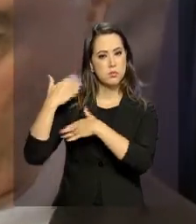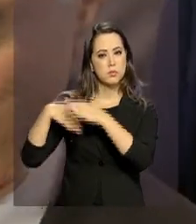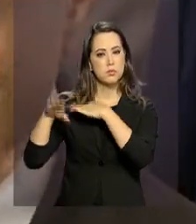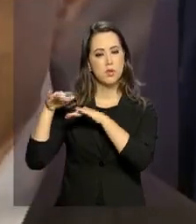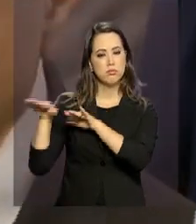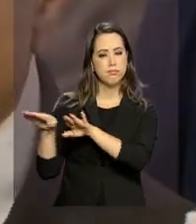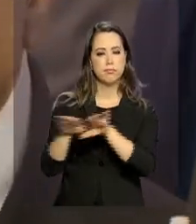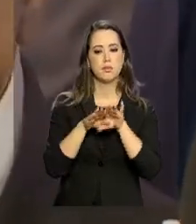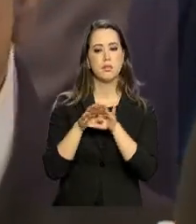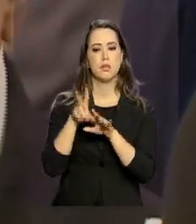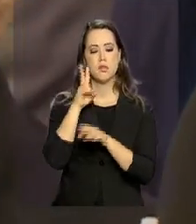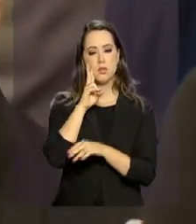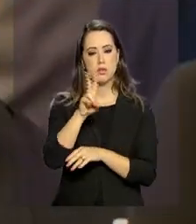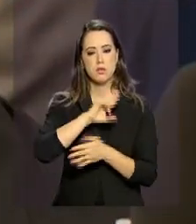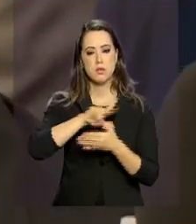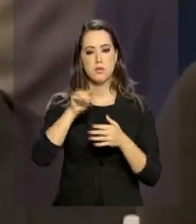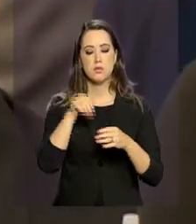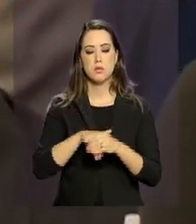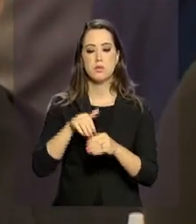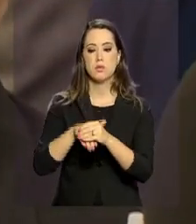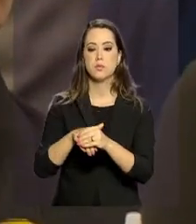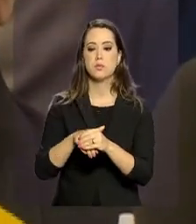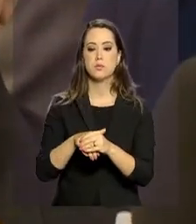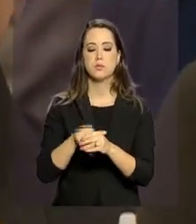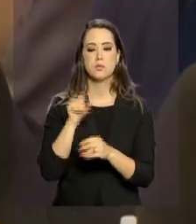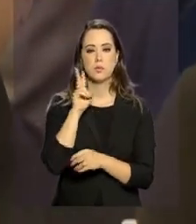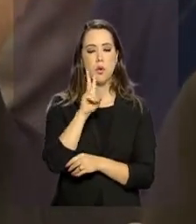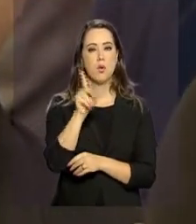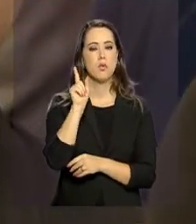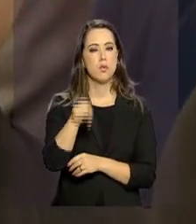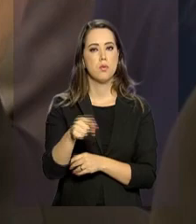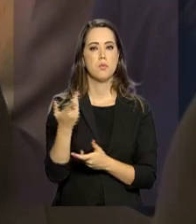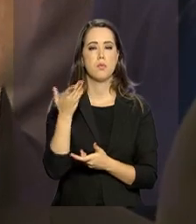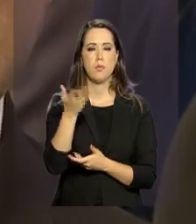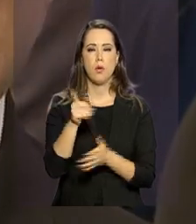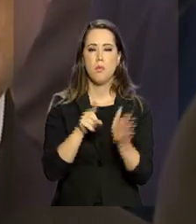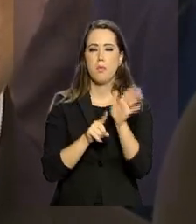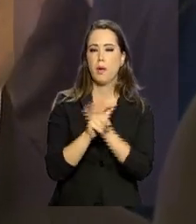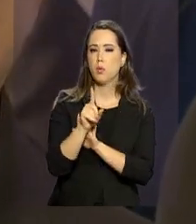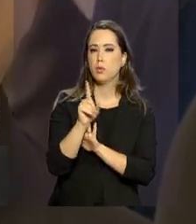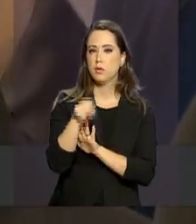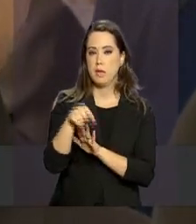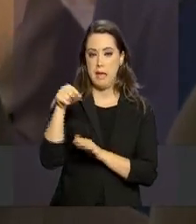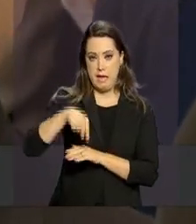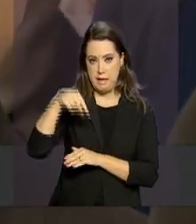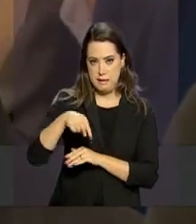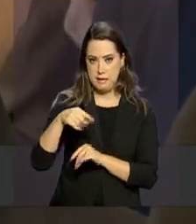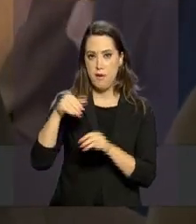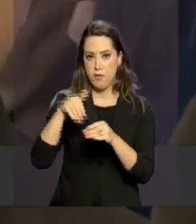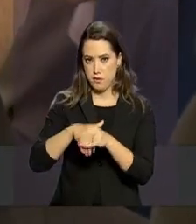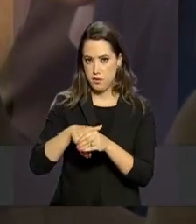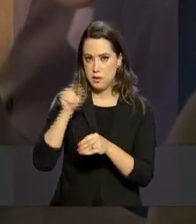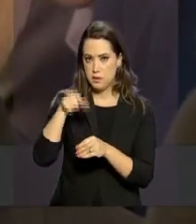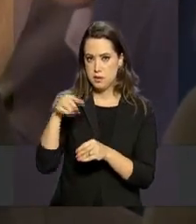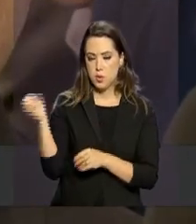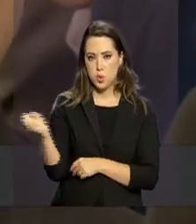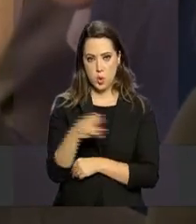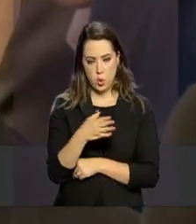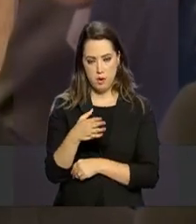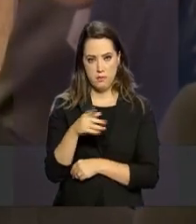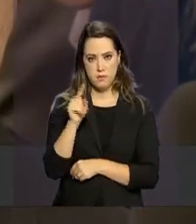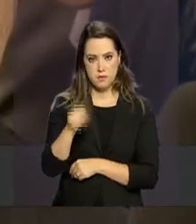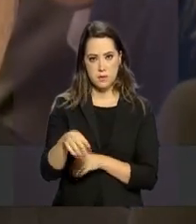já viu muitas eleições o senhor caracteriza esta especialmente é mais moderna